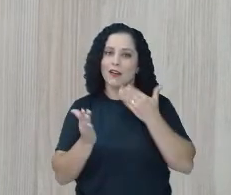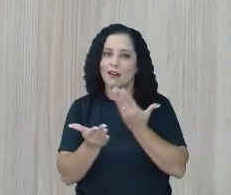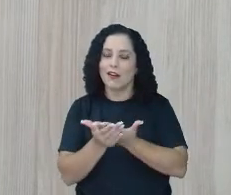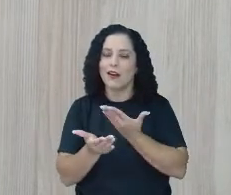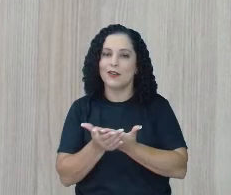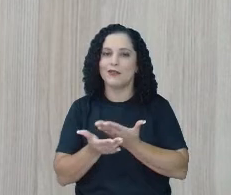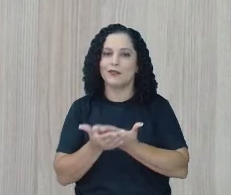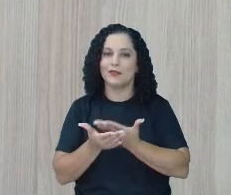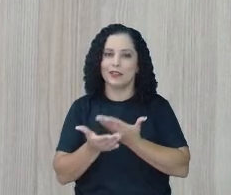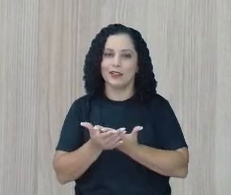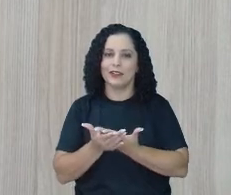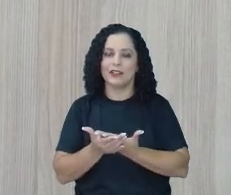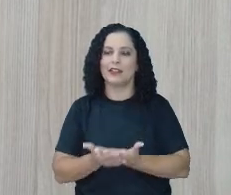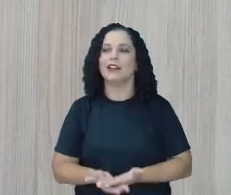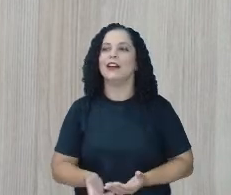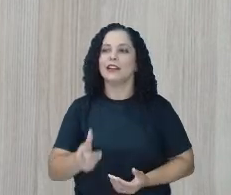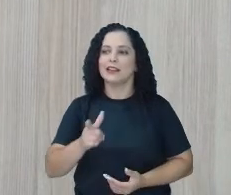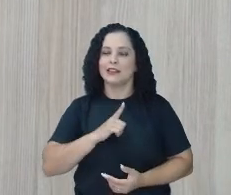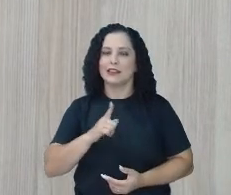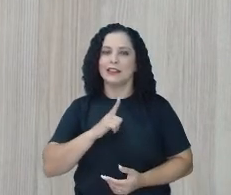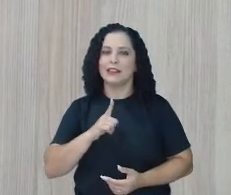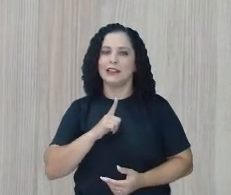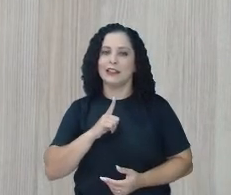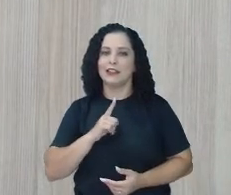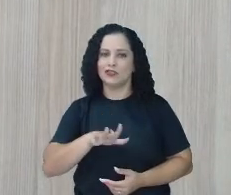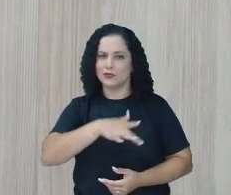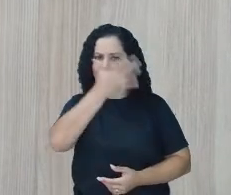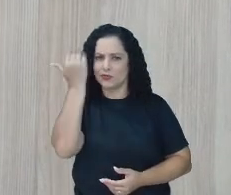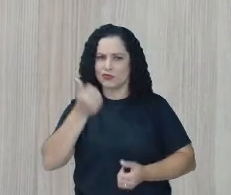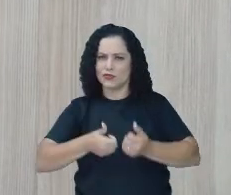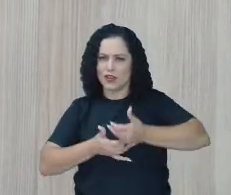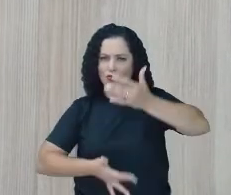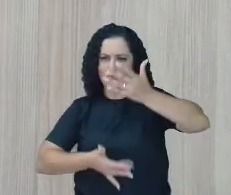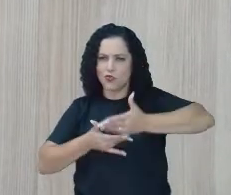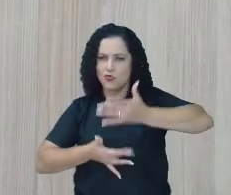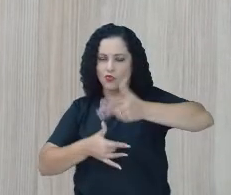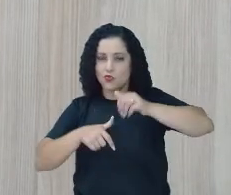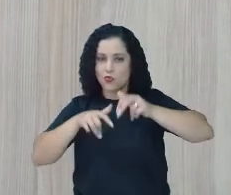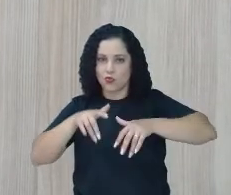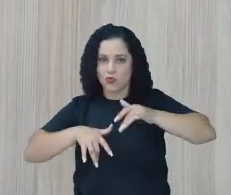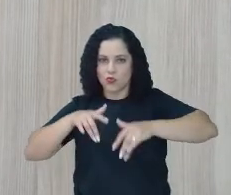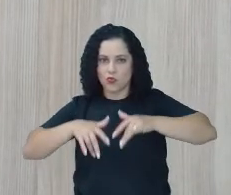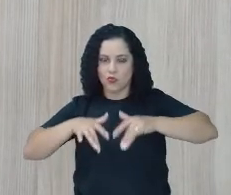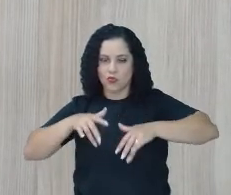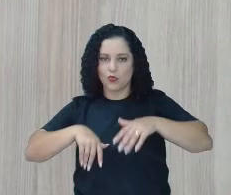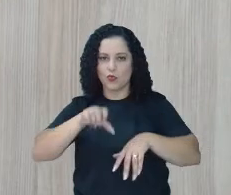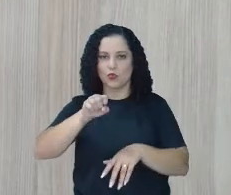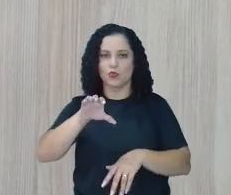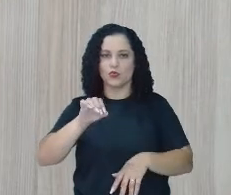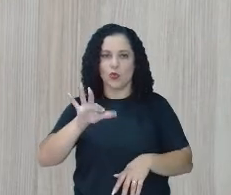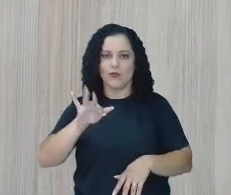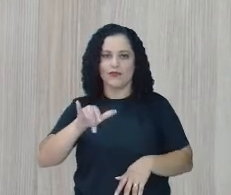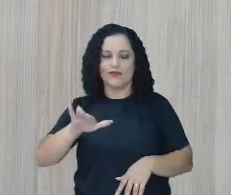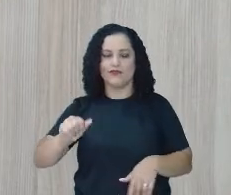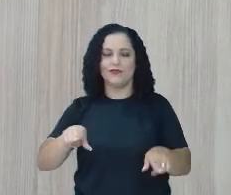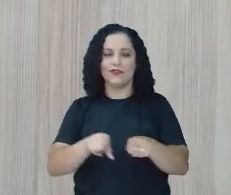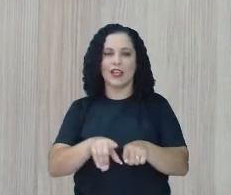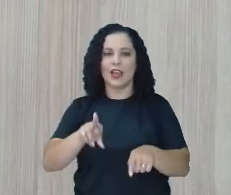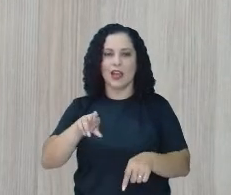aula, tá? A gente falou aqui, ó, o pessoal está comentando, a Sofia,